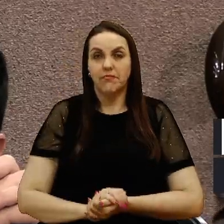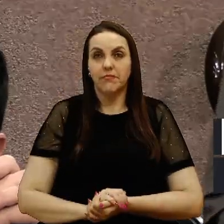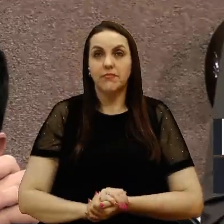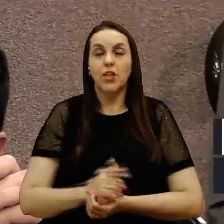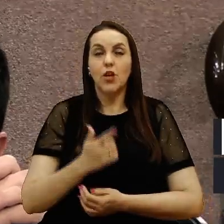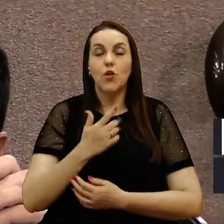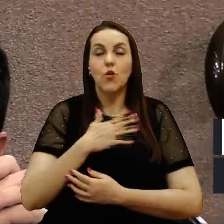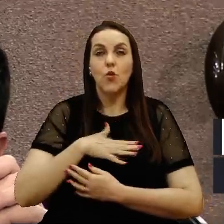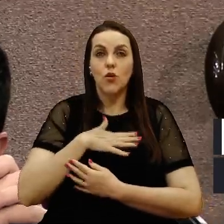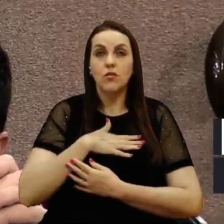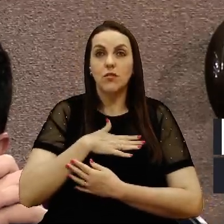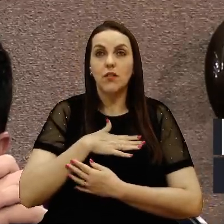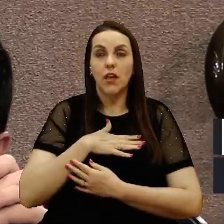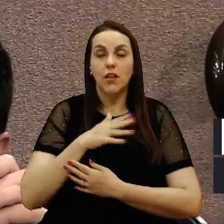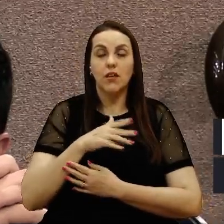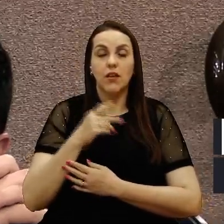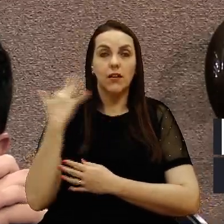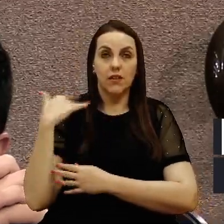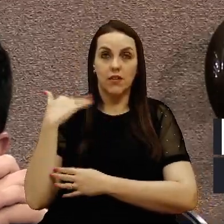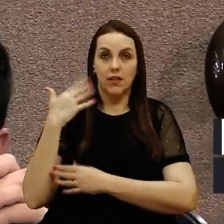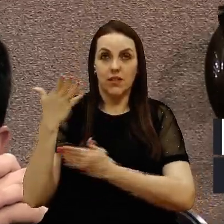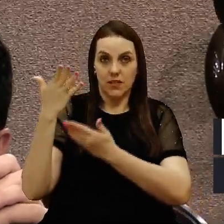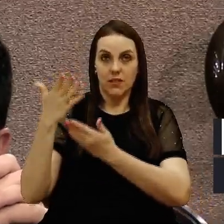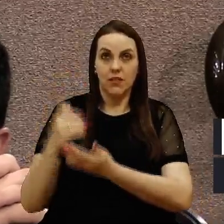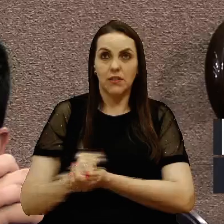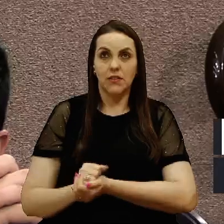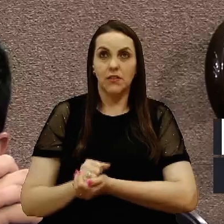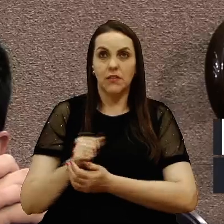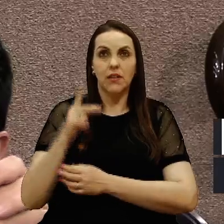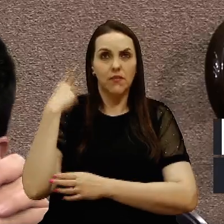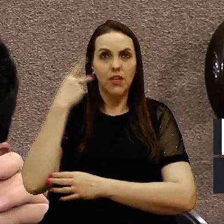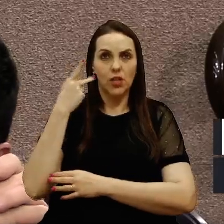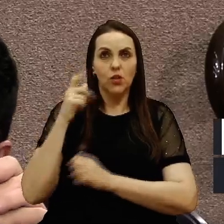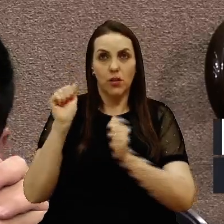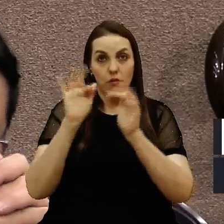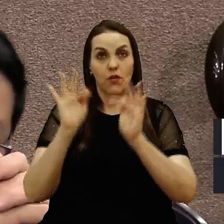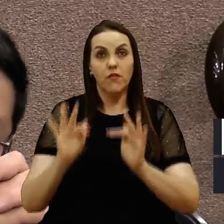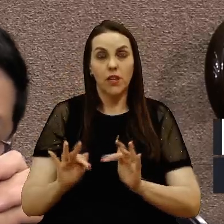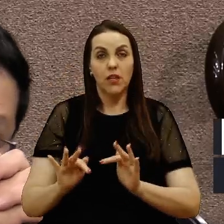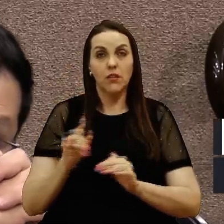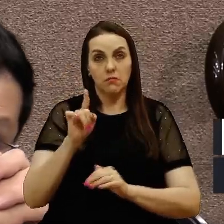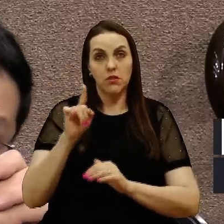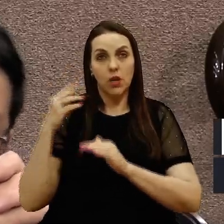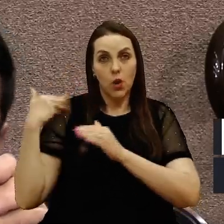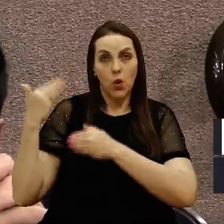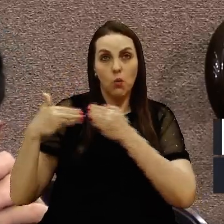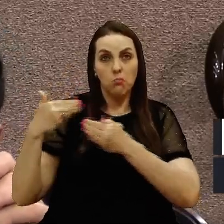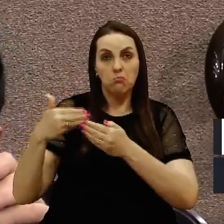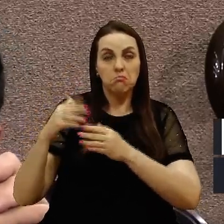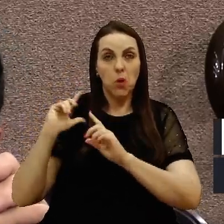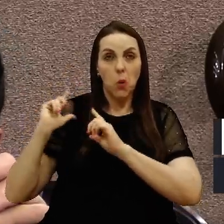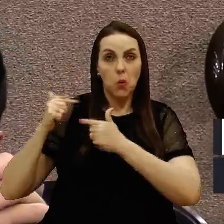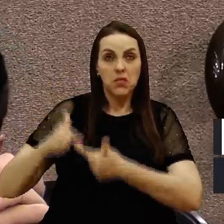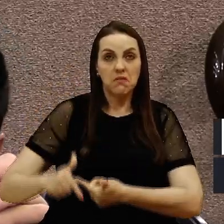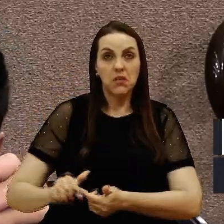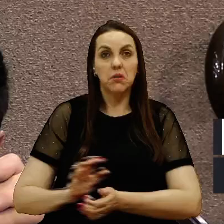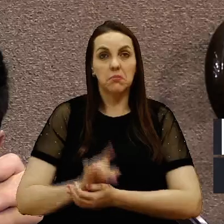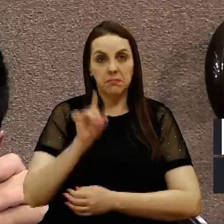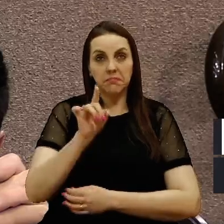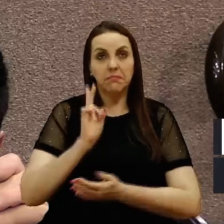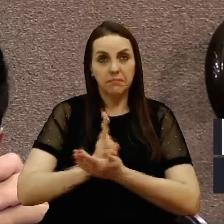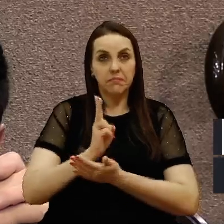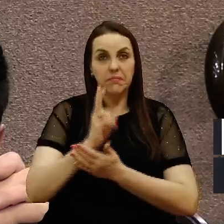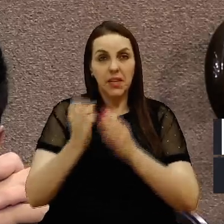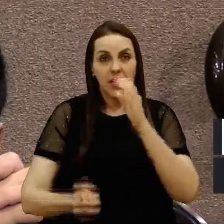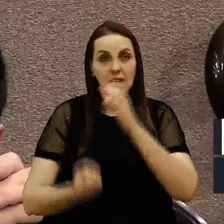do discurso da vereadora Andressa. Vereadora, fiquei muito feliz que a senhora disse que é conservadora, que a senhora disse que quer manter o que foi